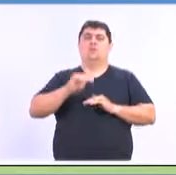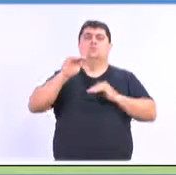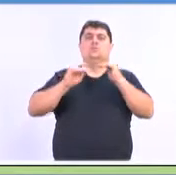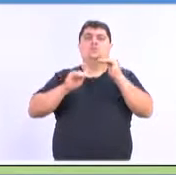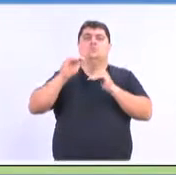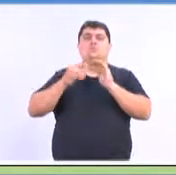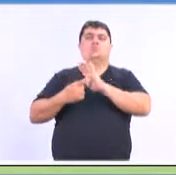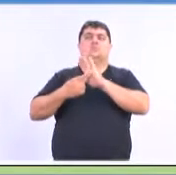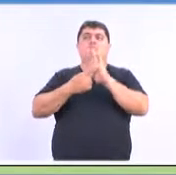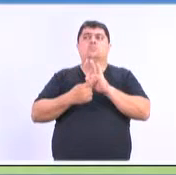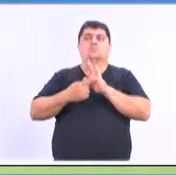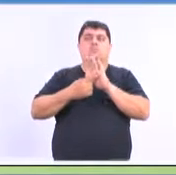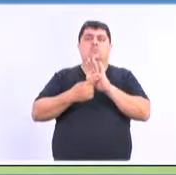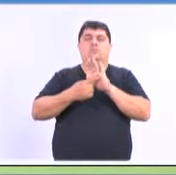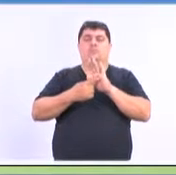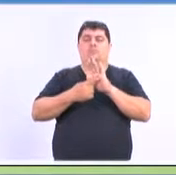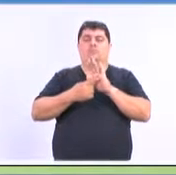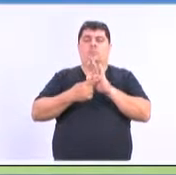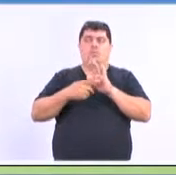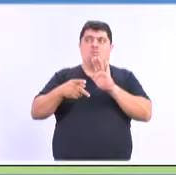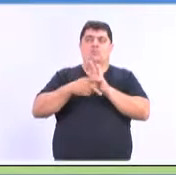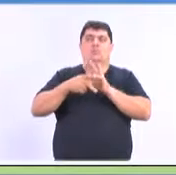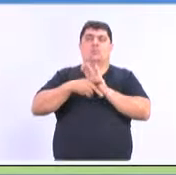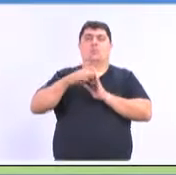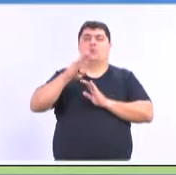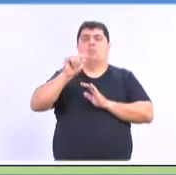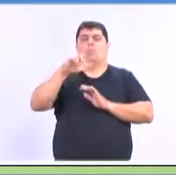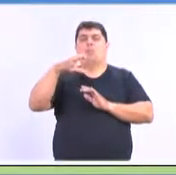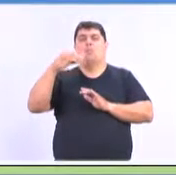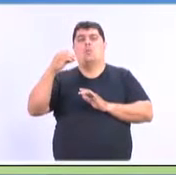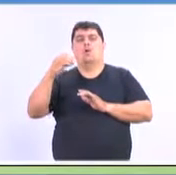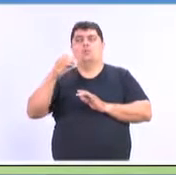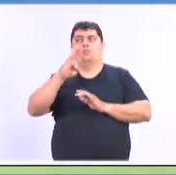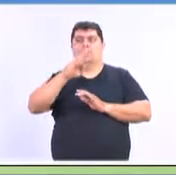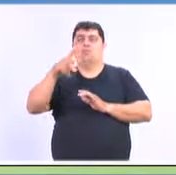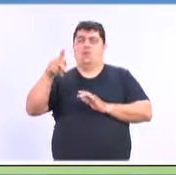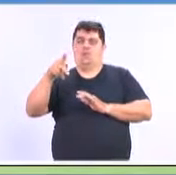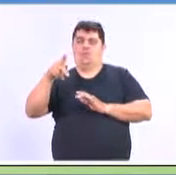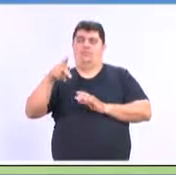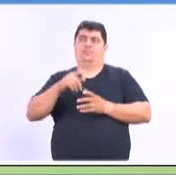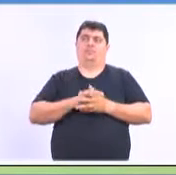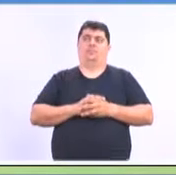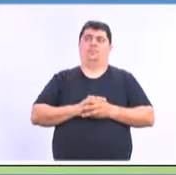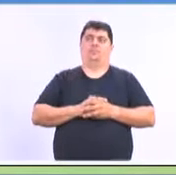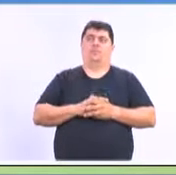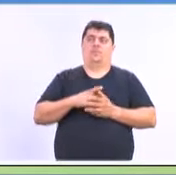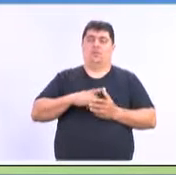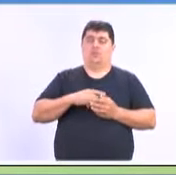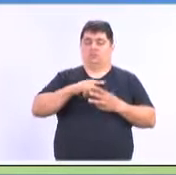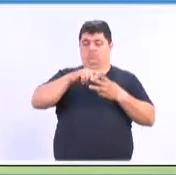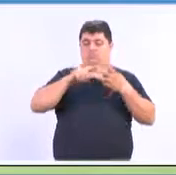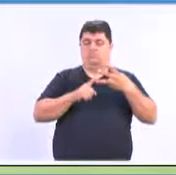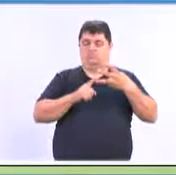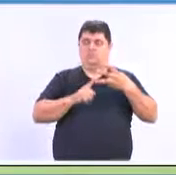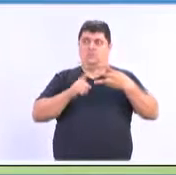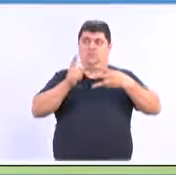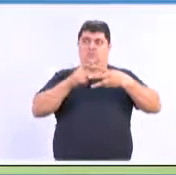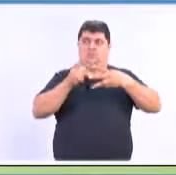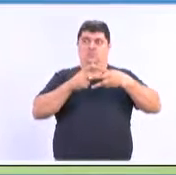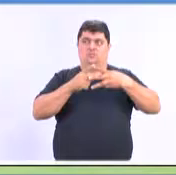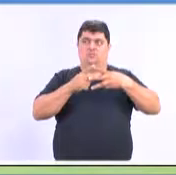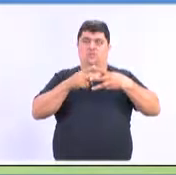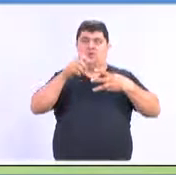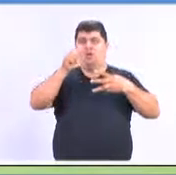Níveis de apresentação. Níveis apresentados no balanço patrimonial. Se divide em 3 níveis. O nível 1